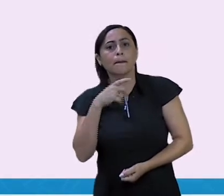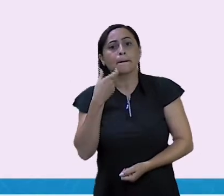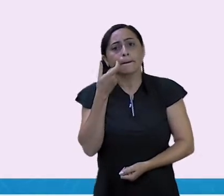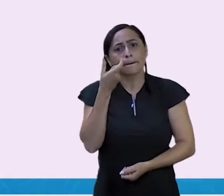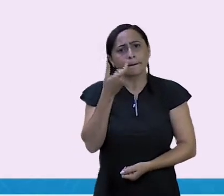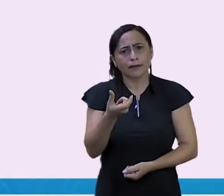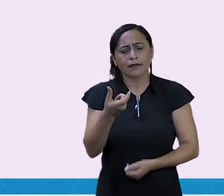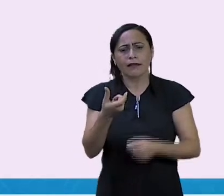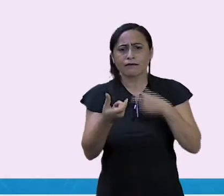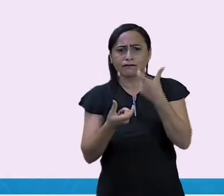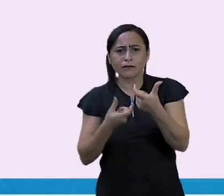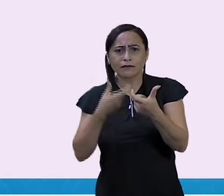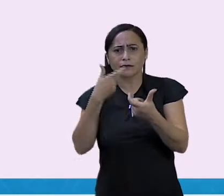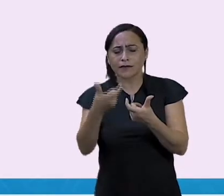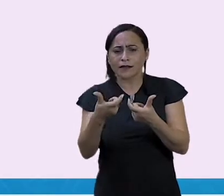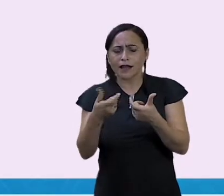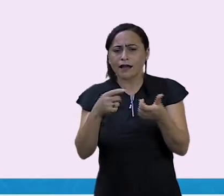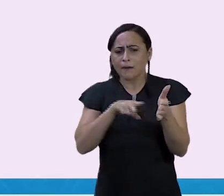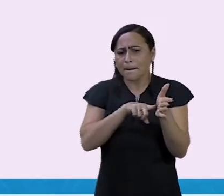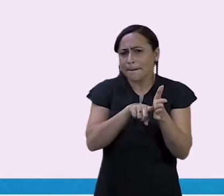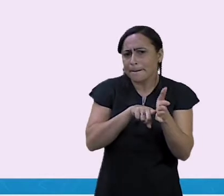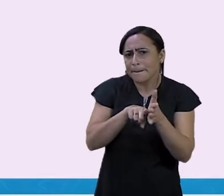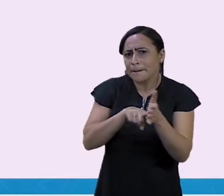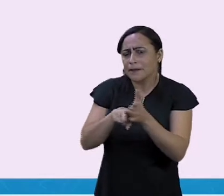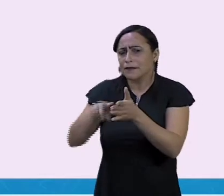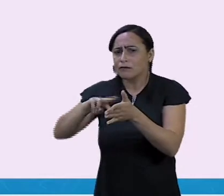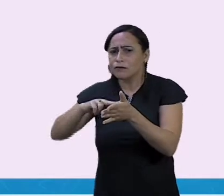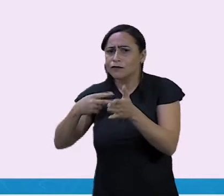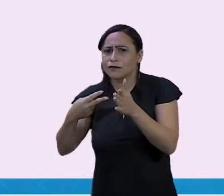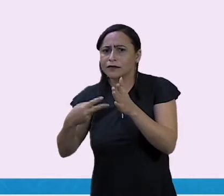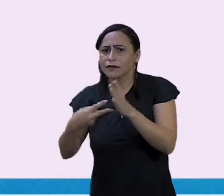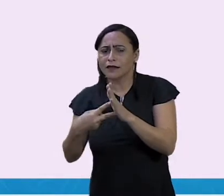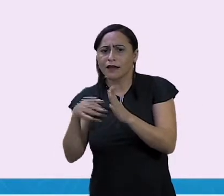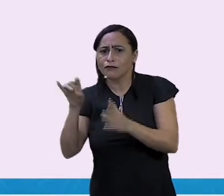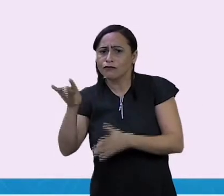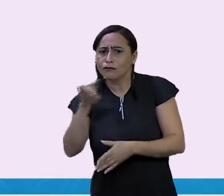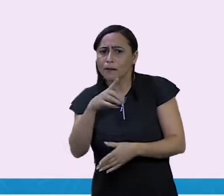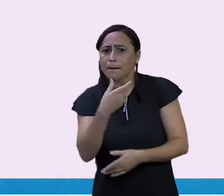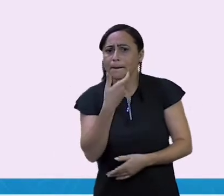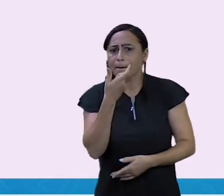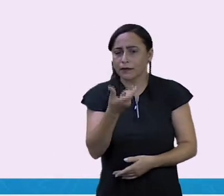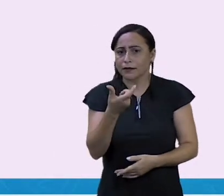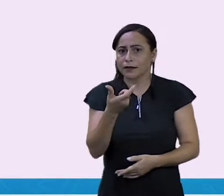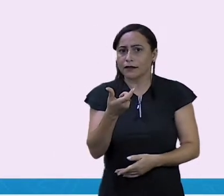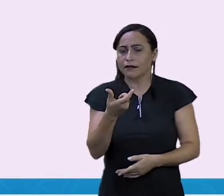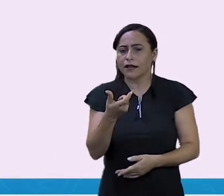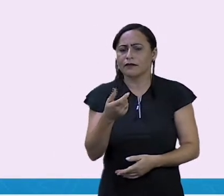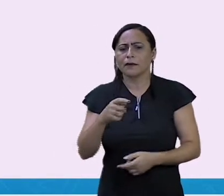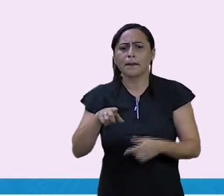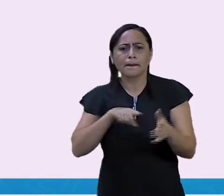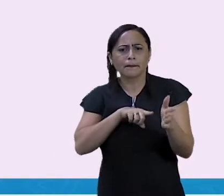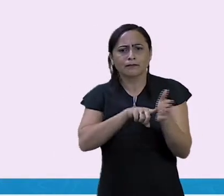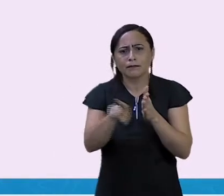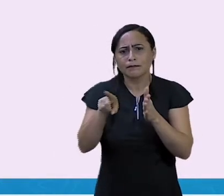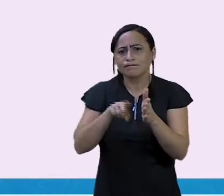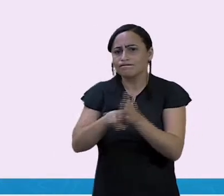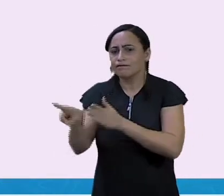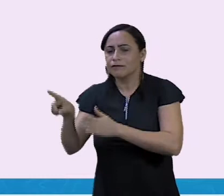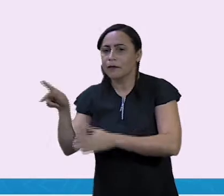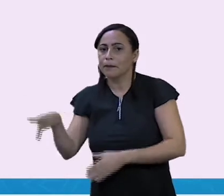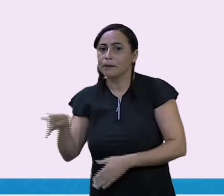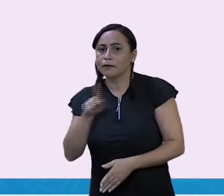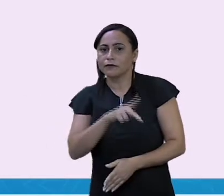palavras, buscar significados nos dicionários principalmente, perguntar ao professor,